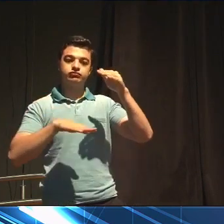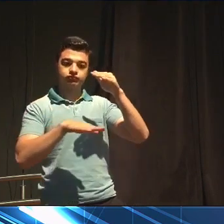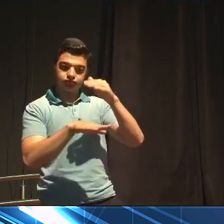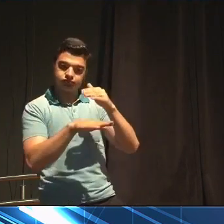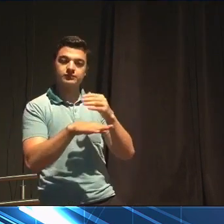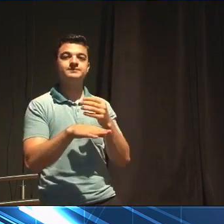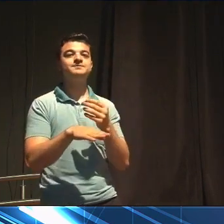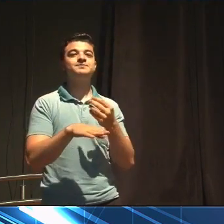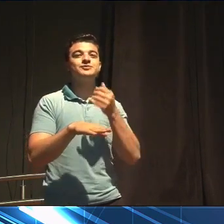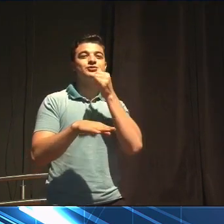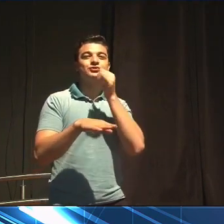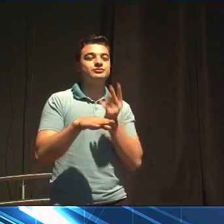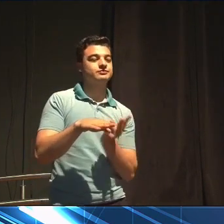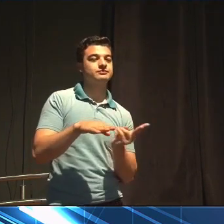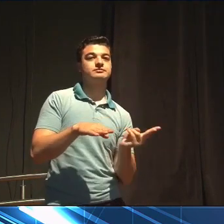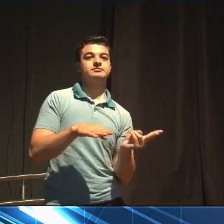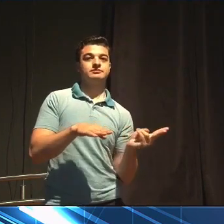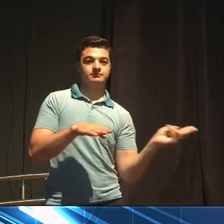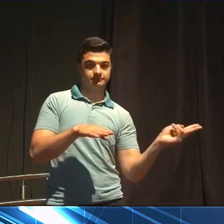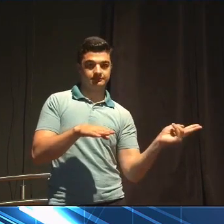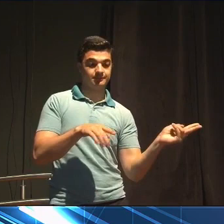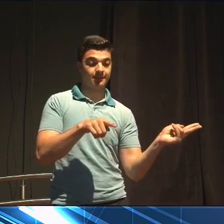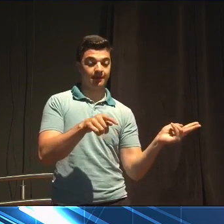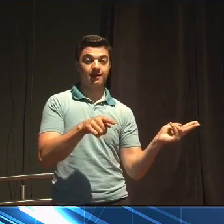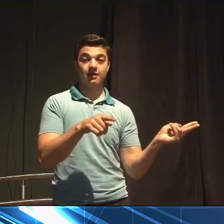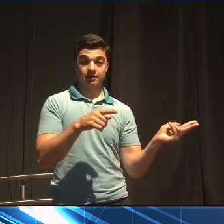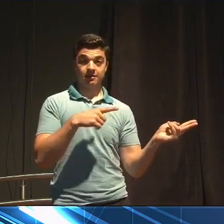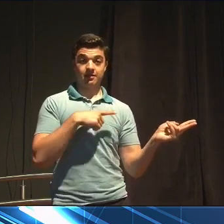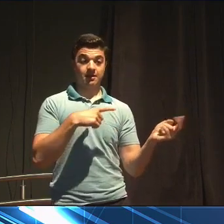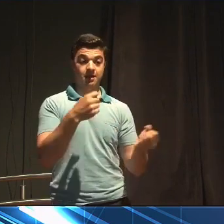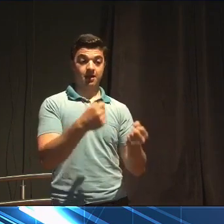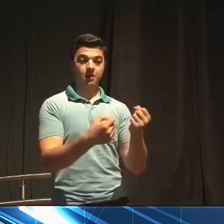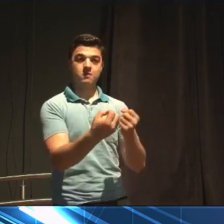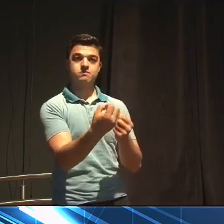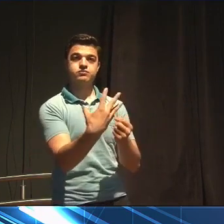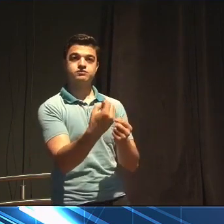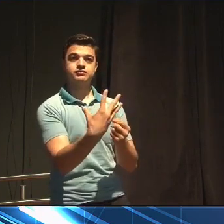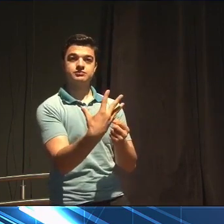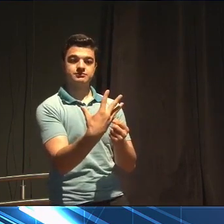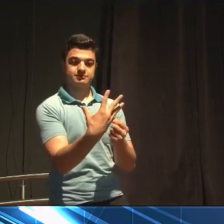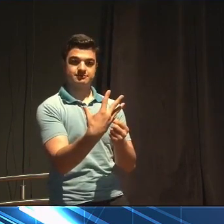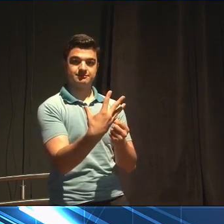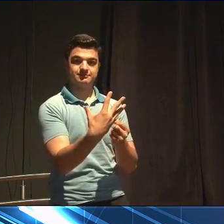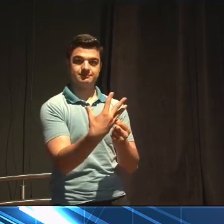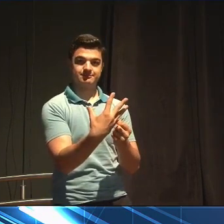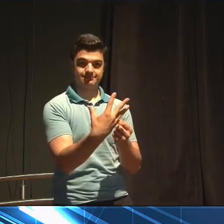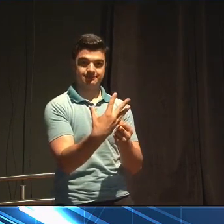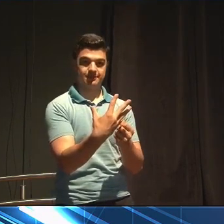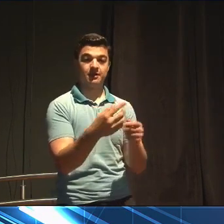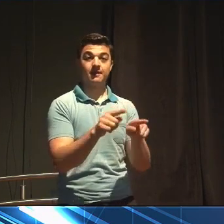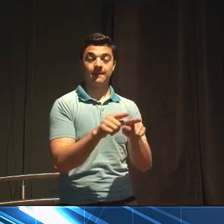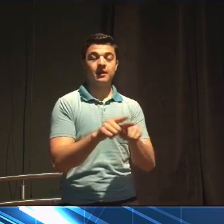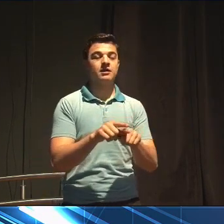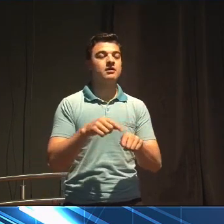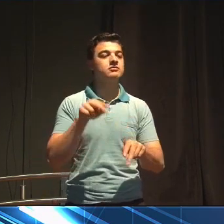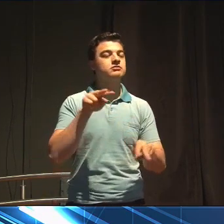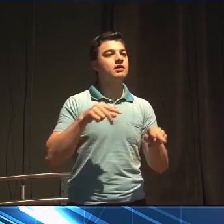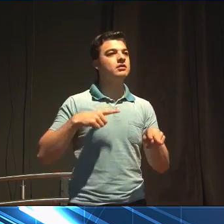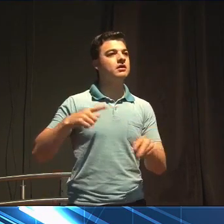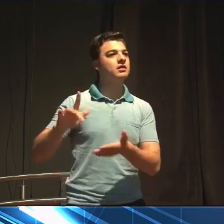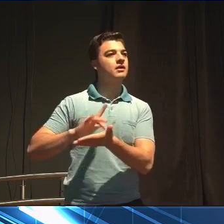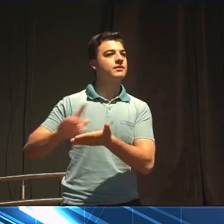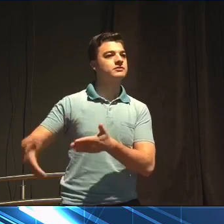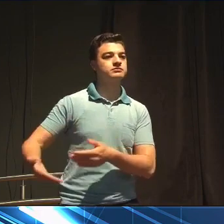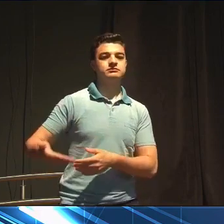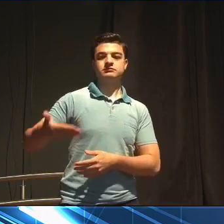display, eu coloquei lá para carregar o carro, tinha um tablet do lado no mundo virtual, eu peguei o tablet do lado, segurei na